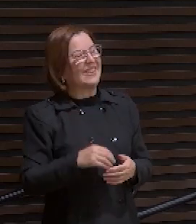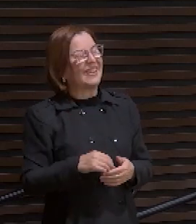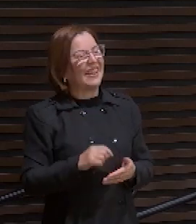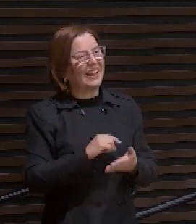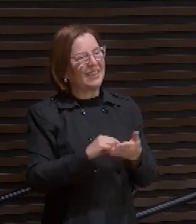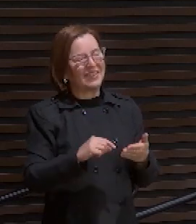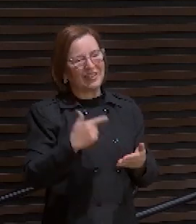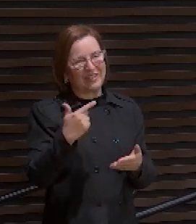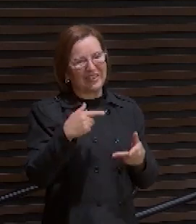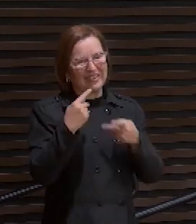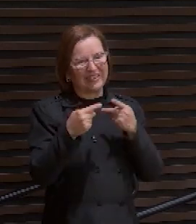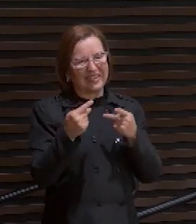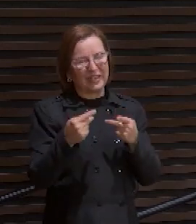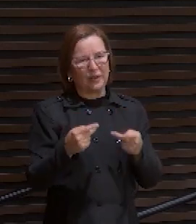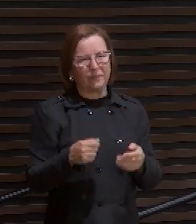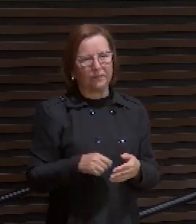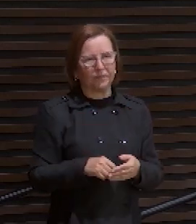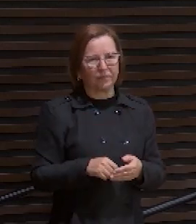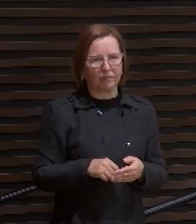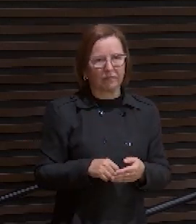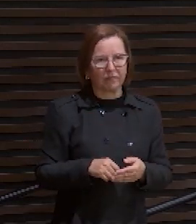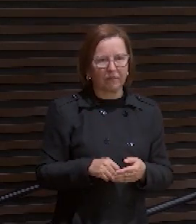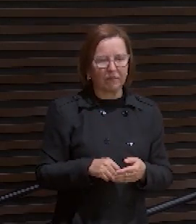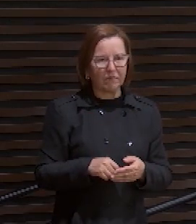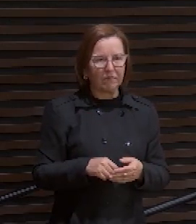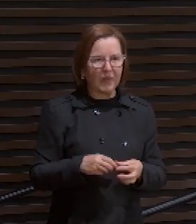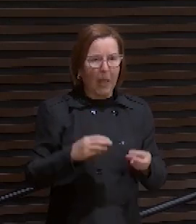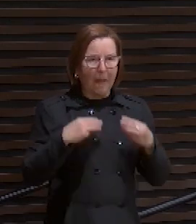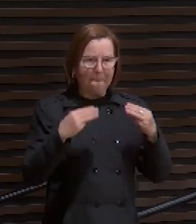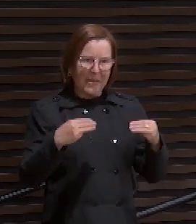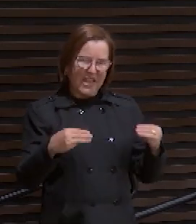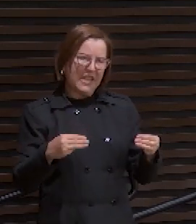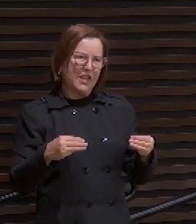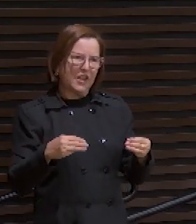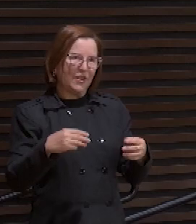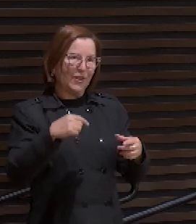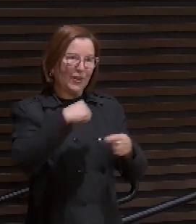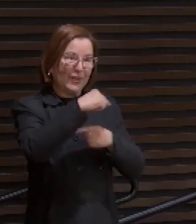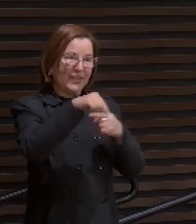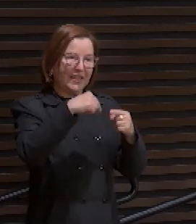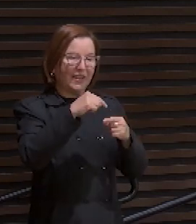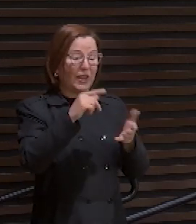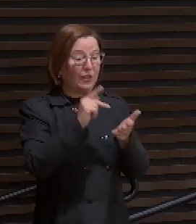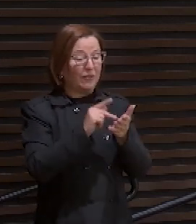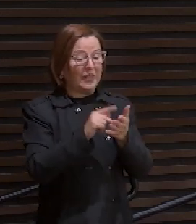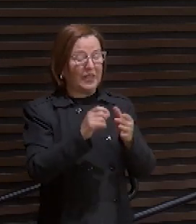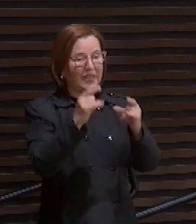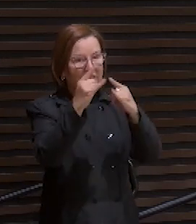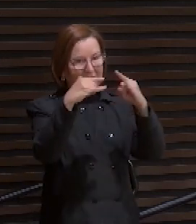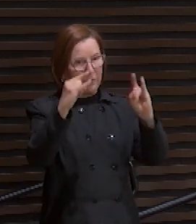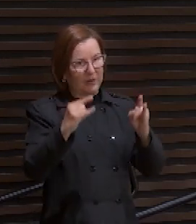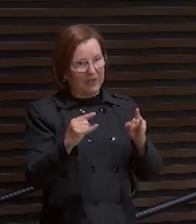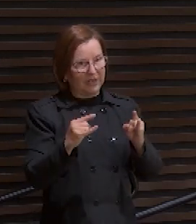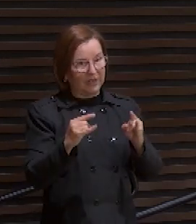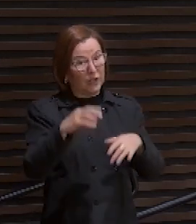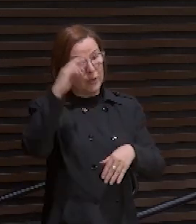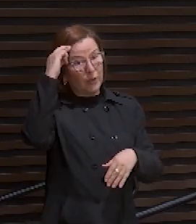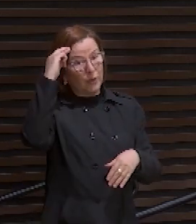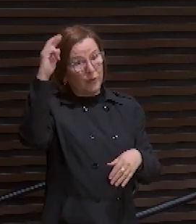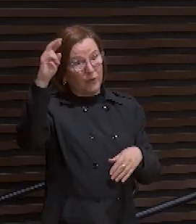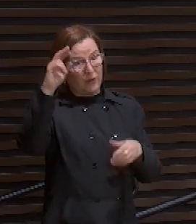dizer o seguinte: como ministro do santuário e do verdadeiro tabernáculo que o Senhor